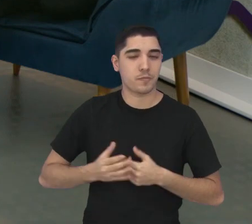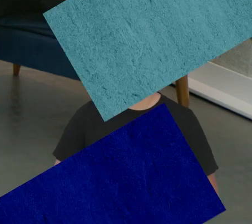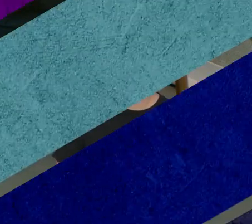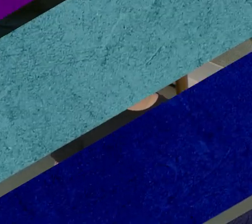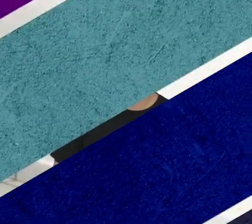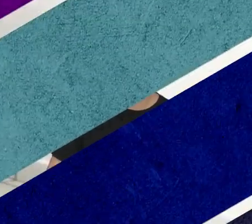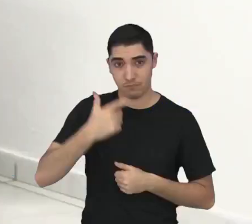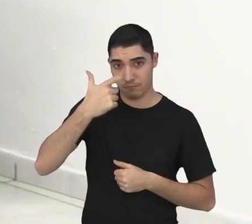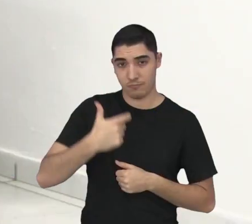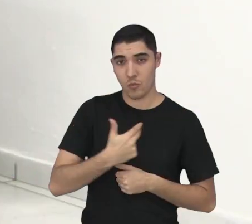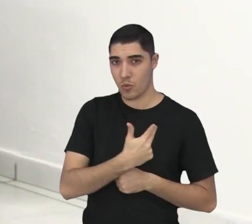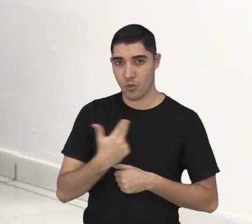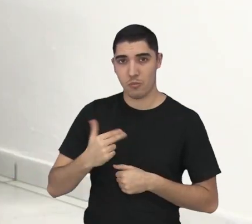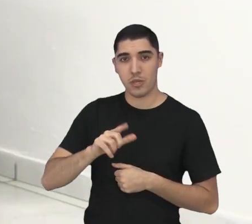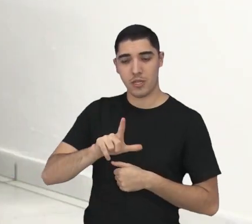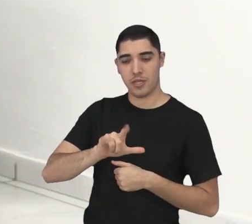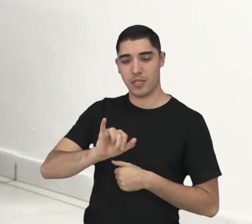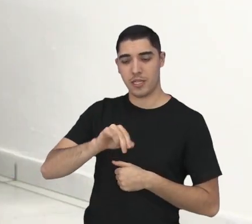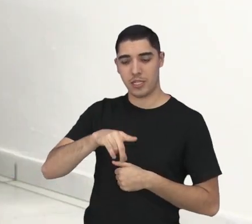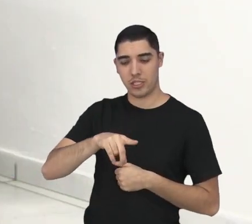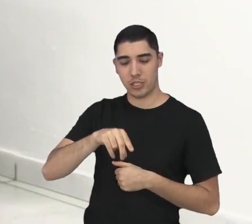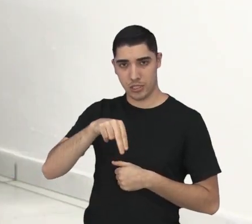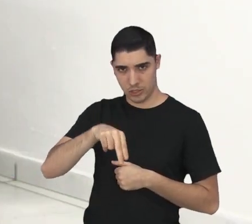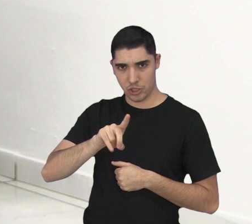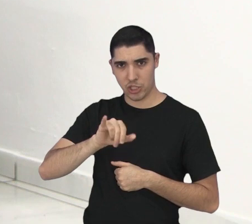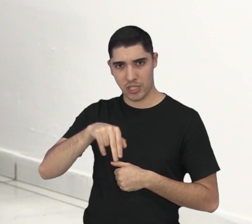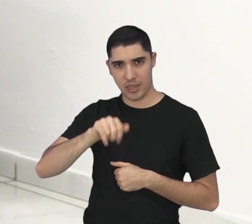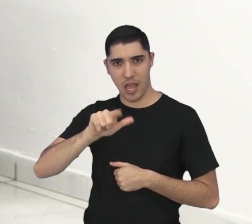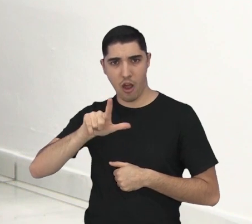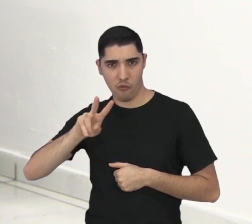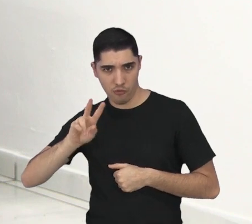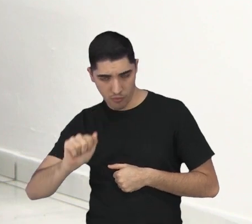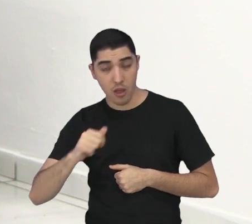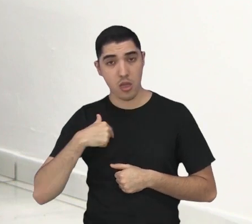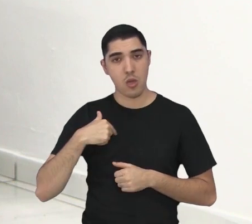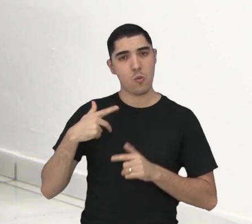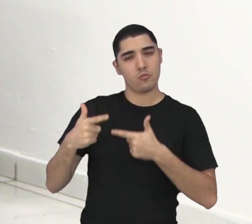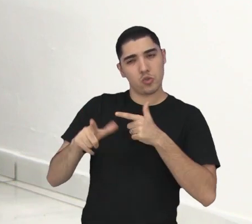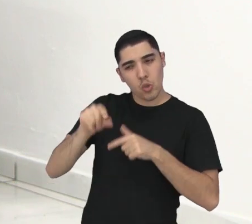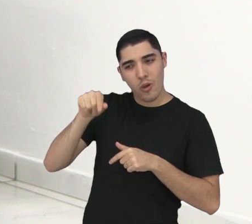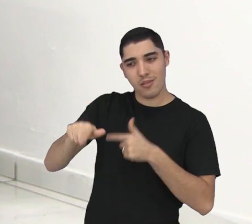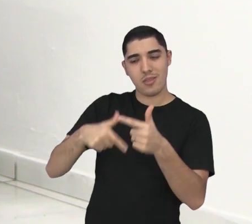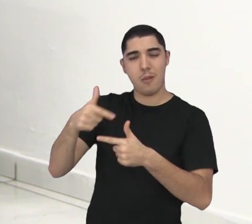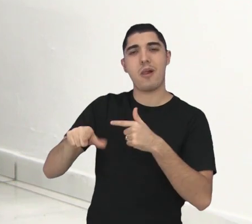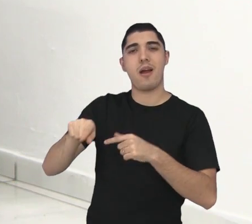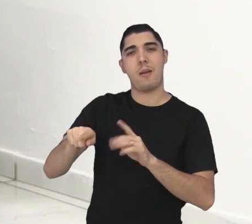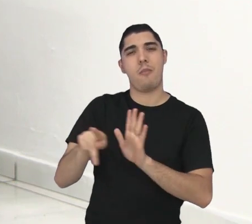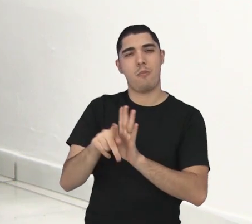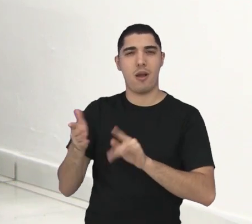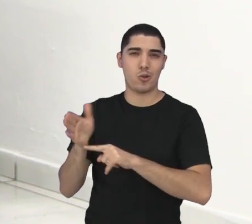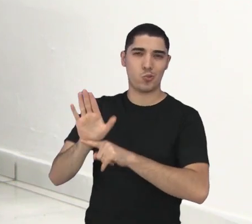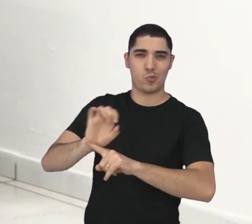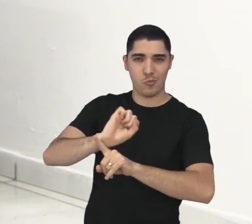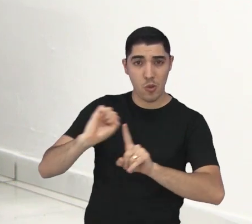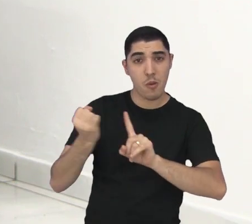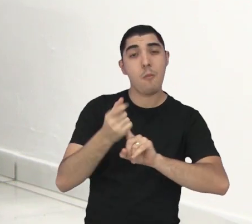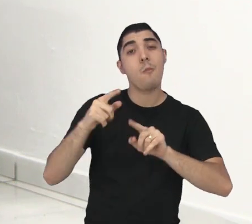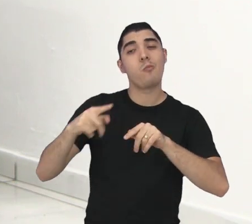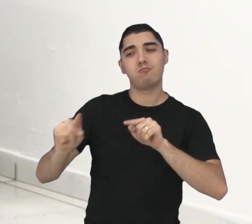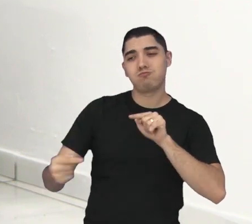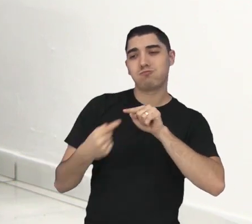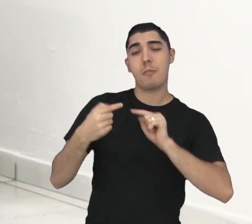rotina deles. O meu nome é Lindinalva, eu escolhi o serviço social porque ele está dentro do meu perfil